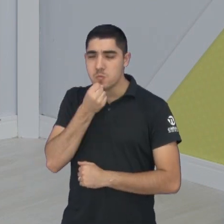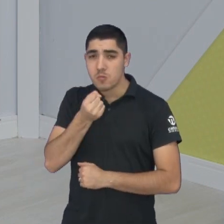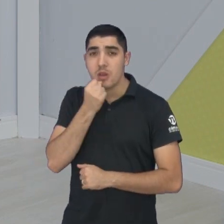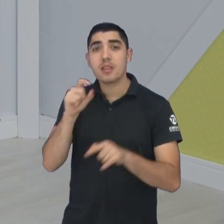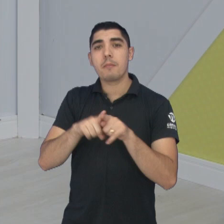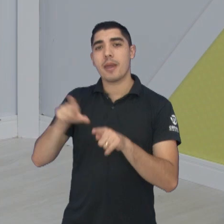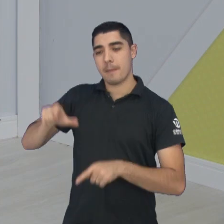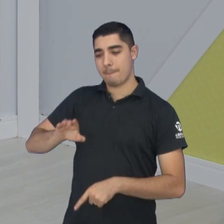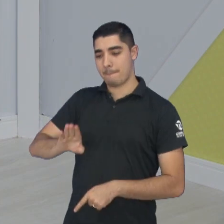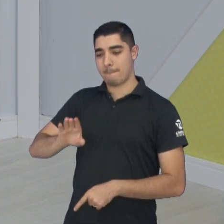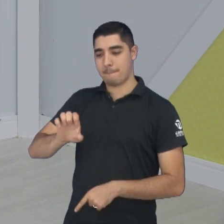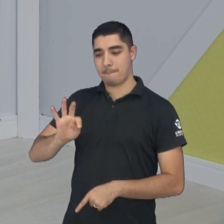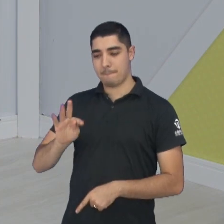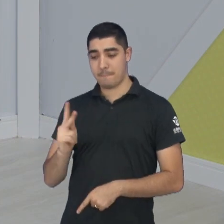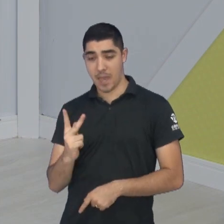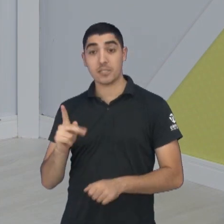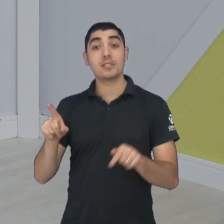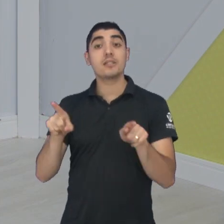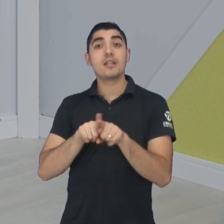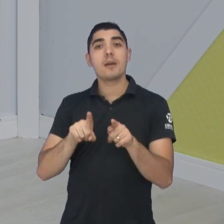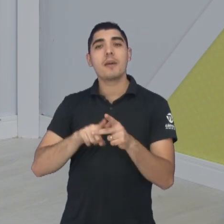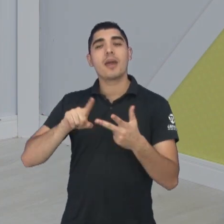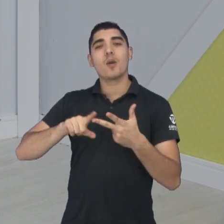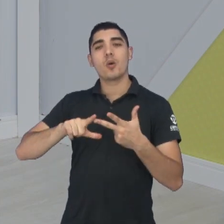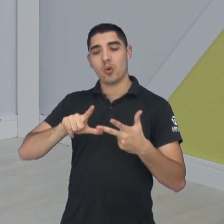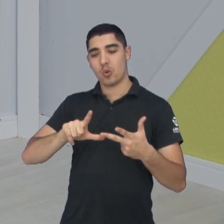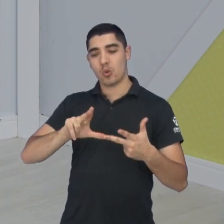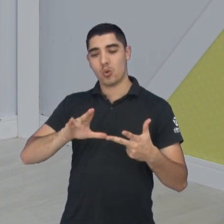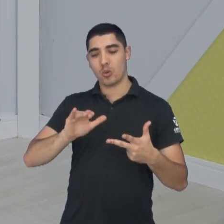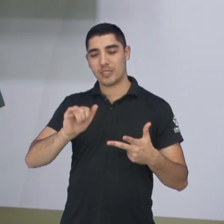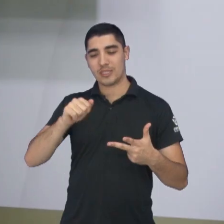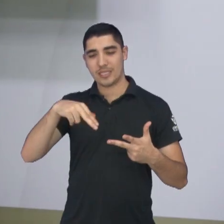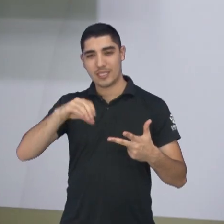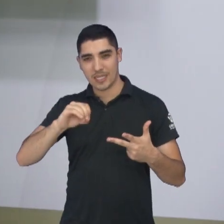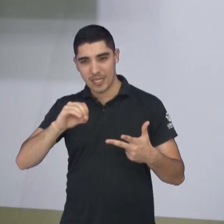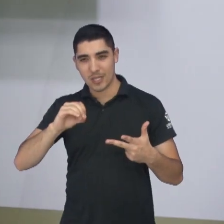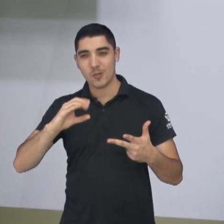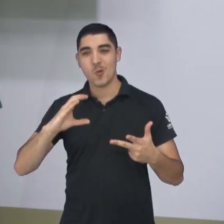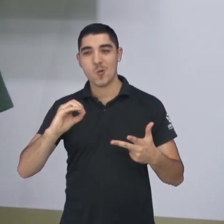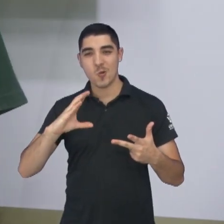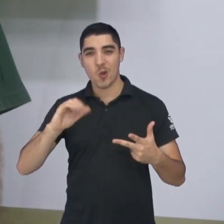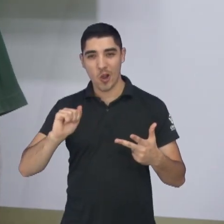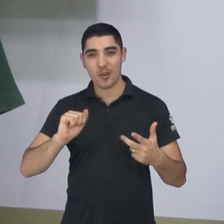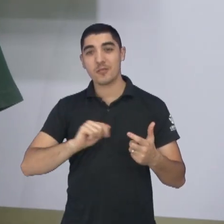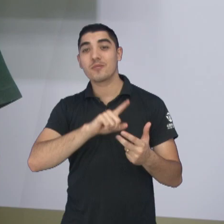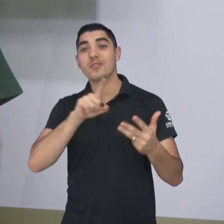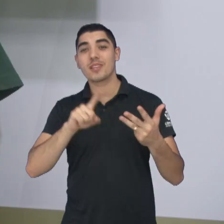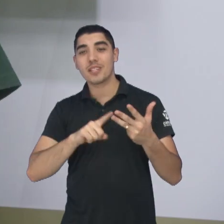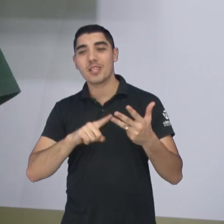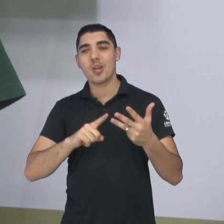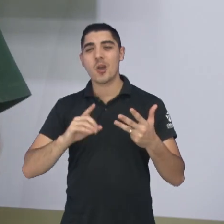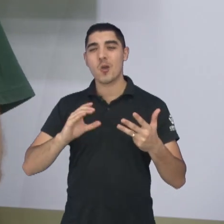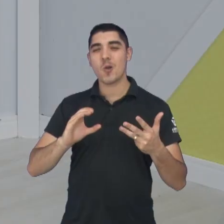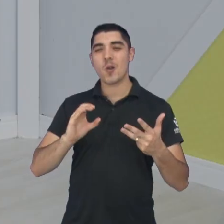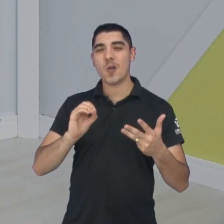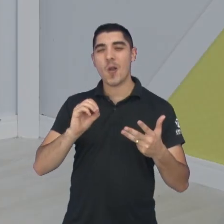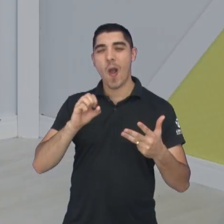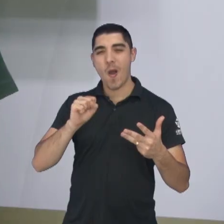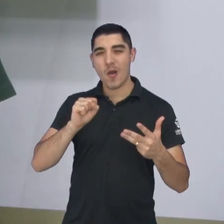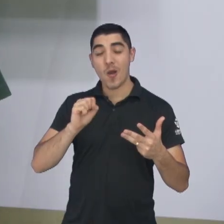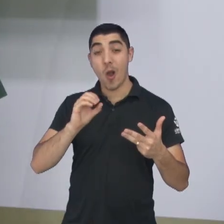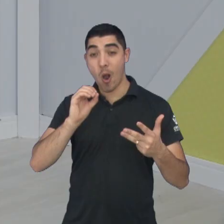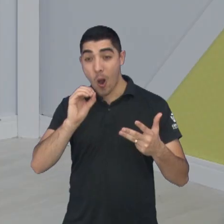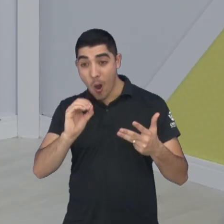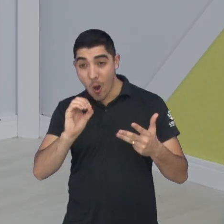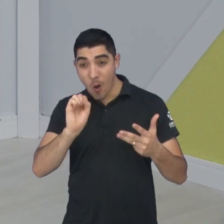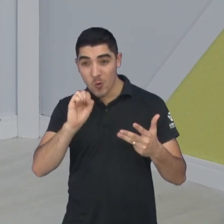as imagens do Luciano Coque, suas também ali, né, Brunão? Você como é que é o nome do Cosmo? Osmo. Que é um popular gimbal. Cosmo é o editor nosso aqui, é o Osmo.